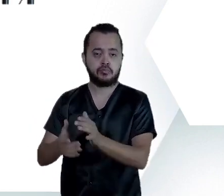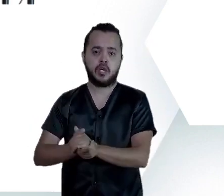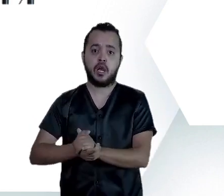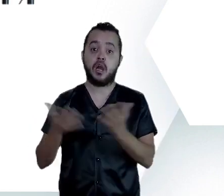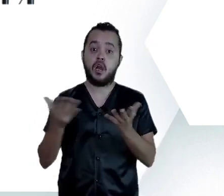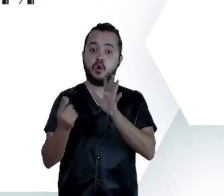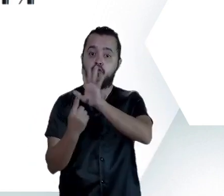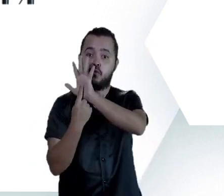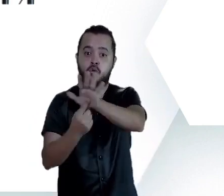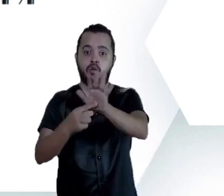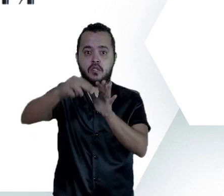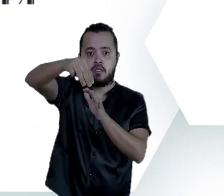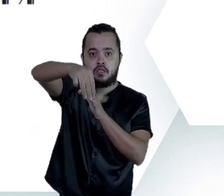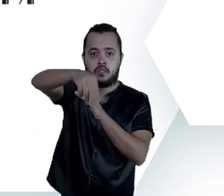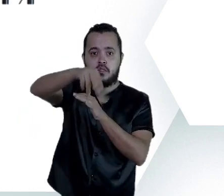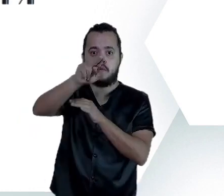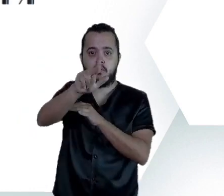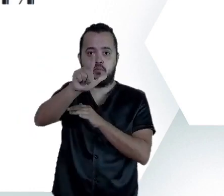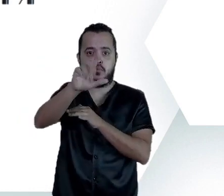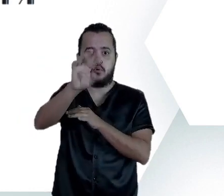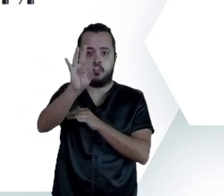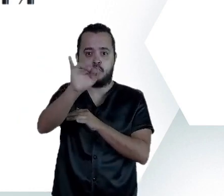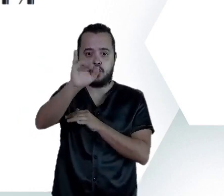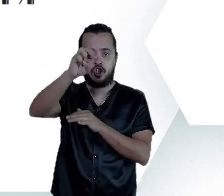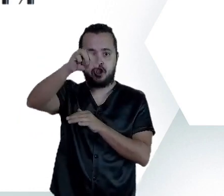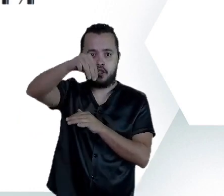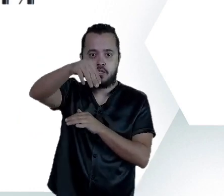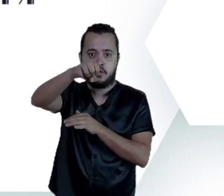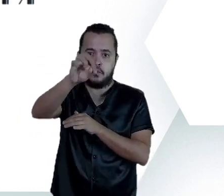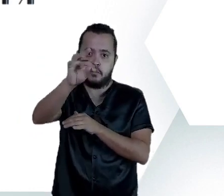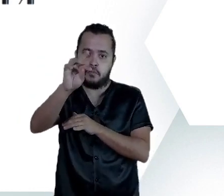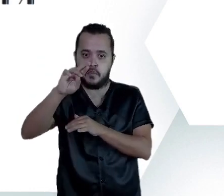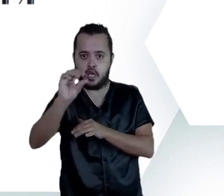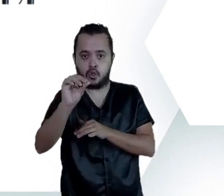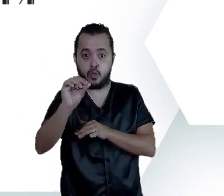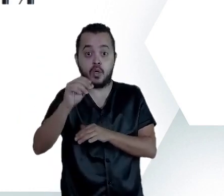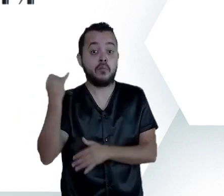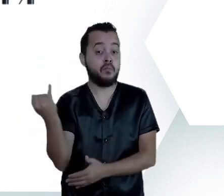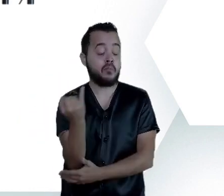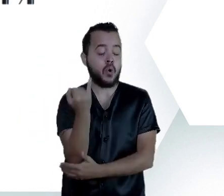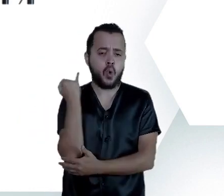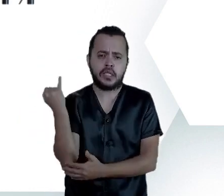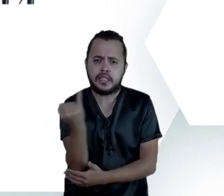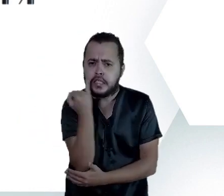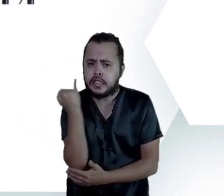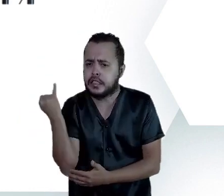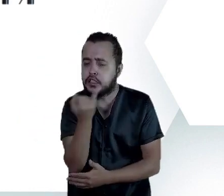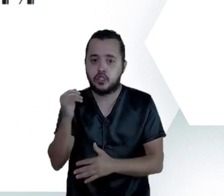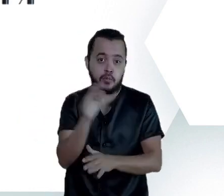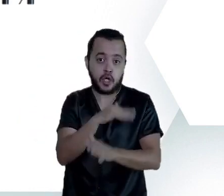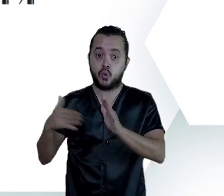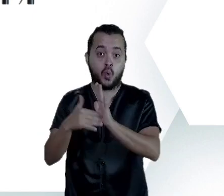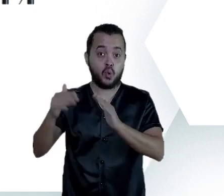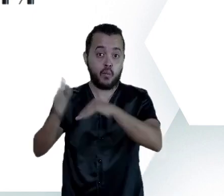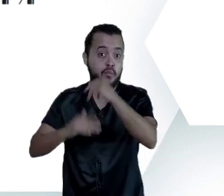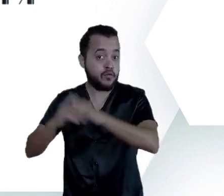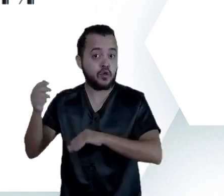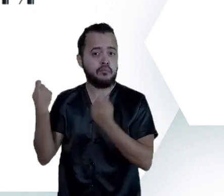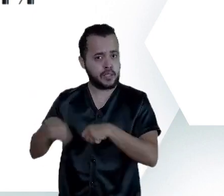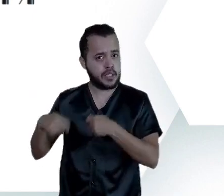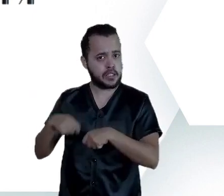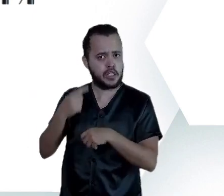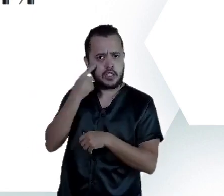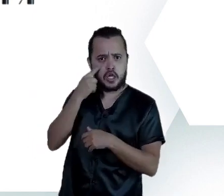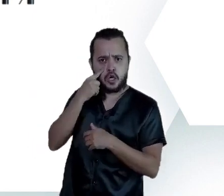começar então pelo multímetro. O multímetro é o primeiro equipamento, um equipamento essencial para todos os eletricistas, tá? O multímetro é